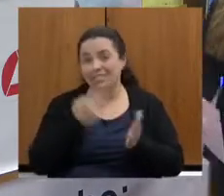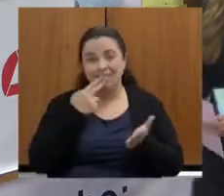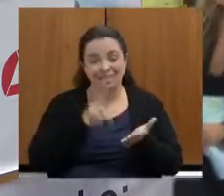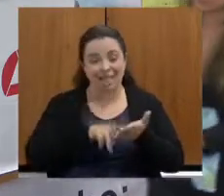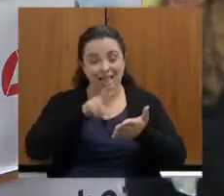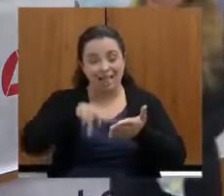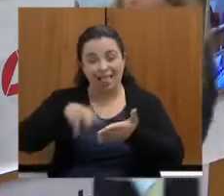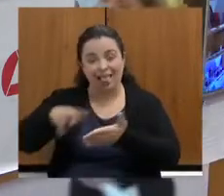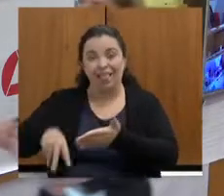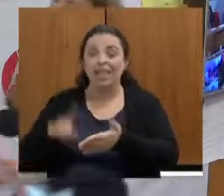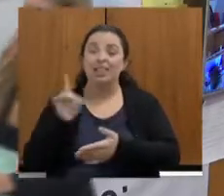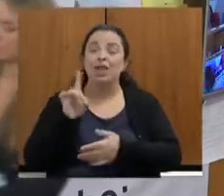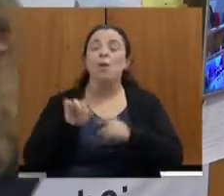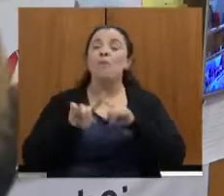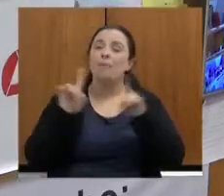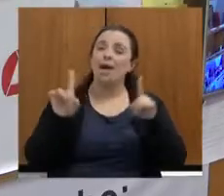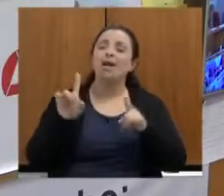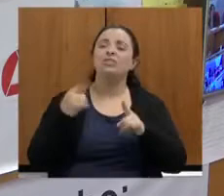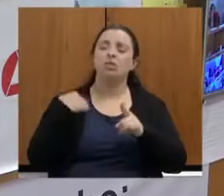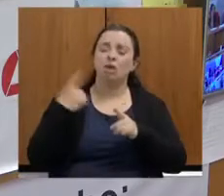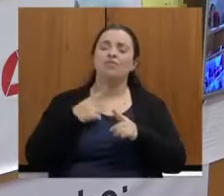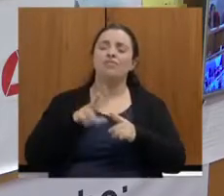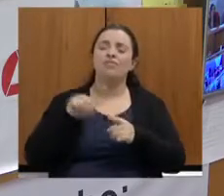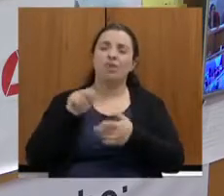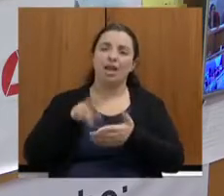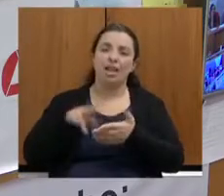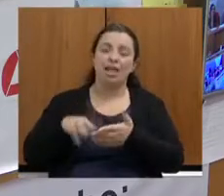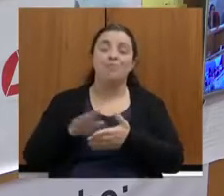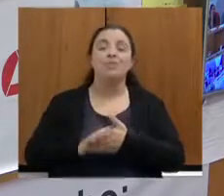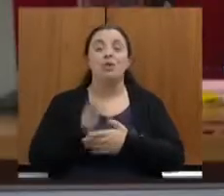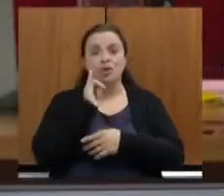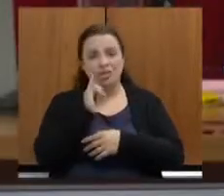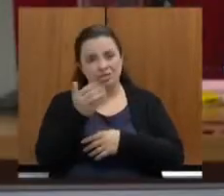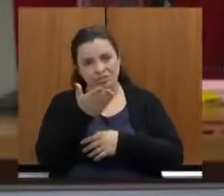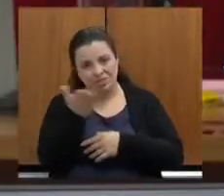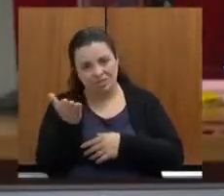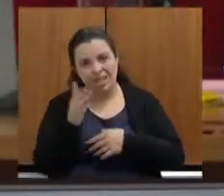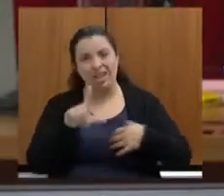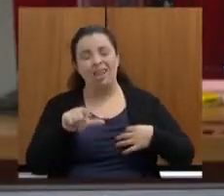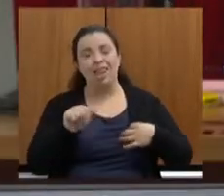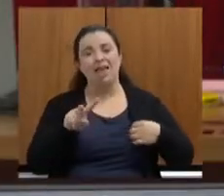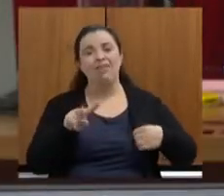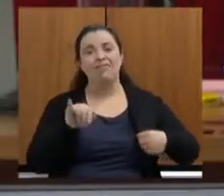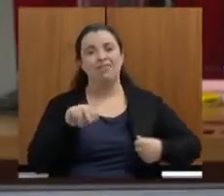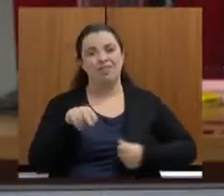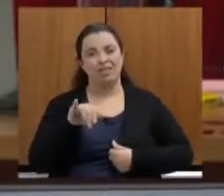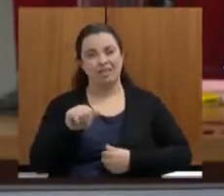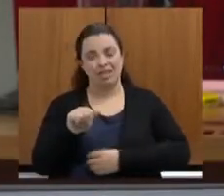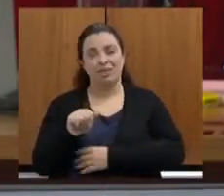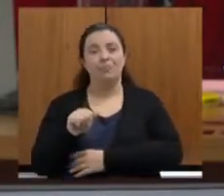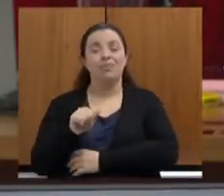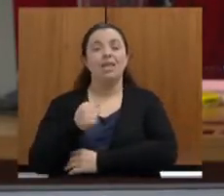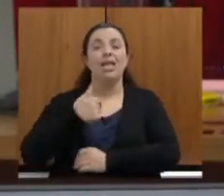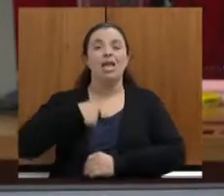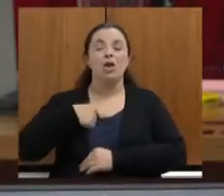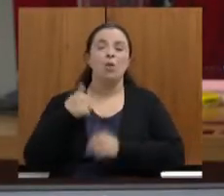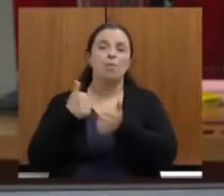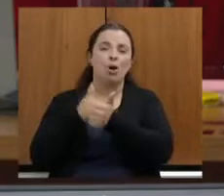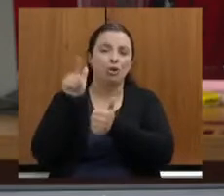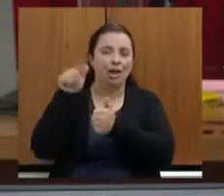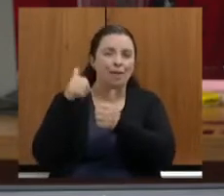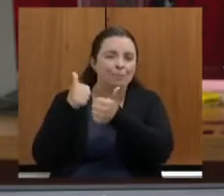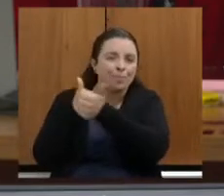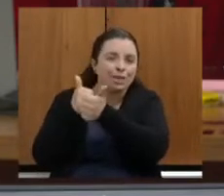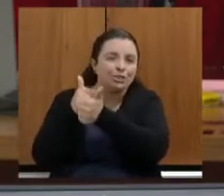faremos a leitura de todas as outras eu queria te dizer Lavínia que eu moro lá bem pertinho